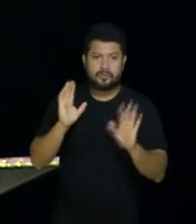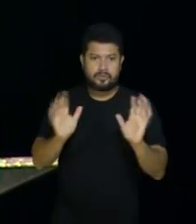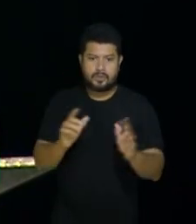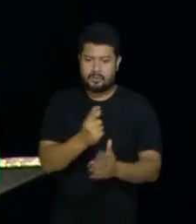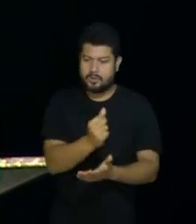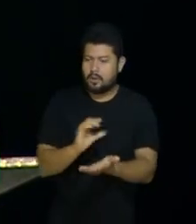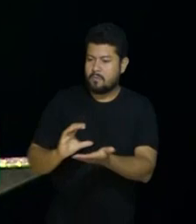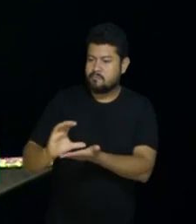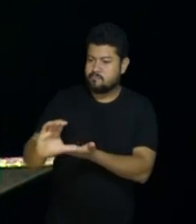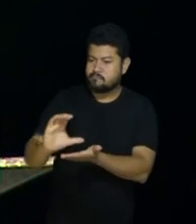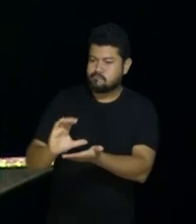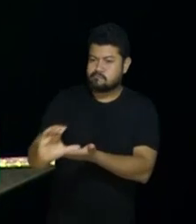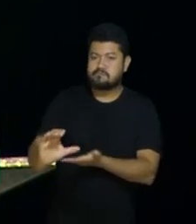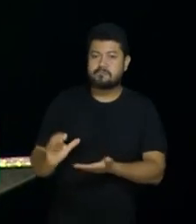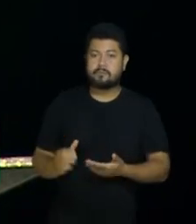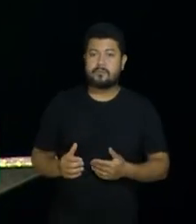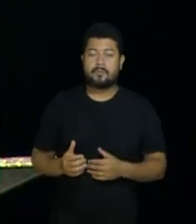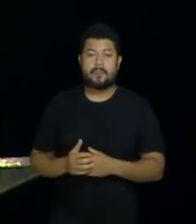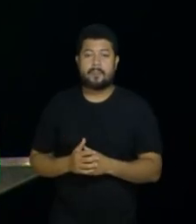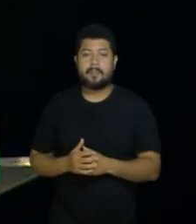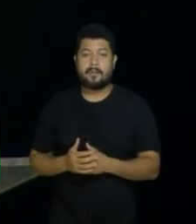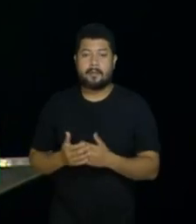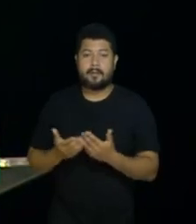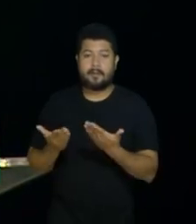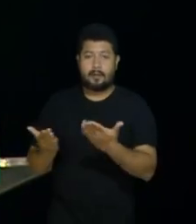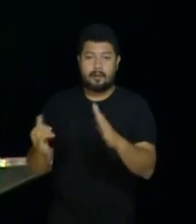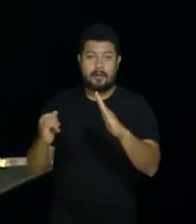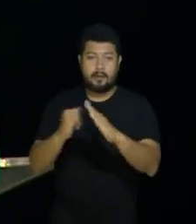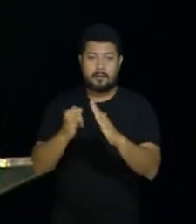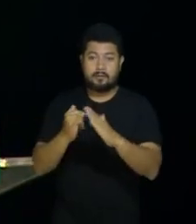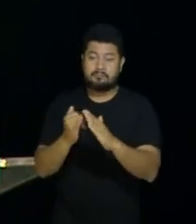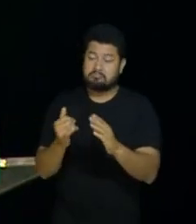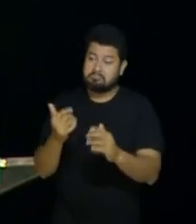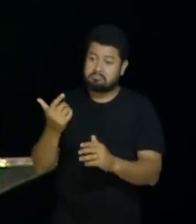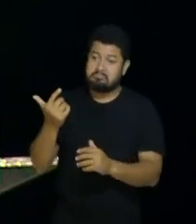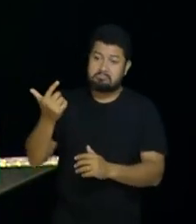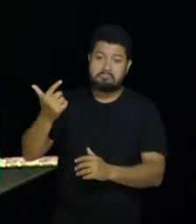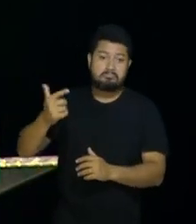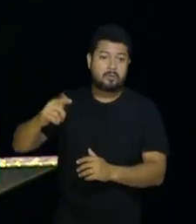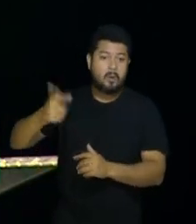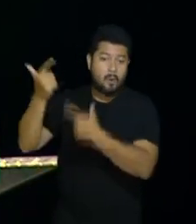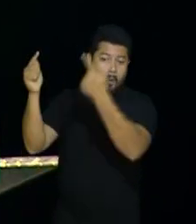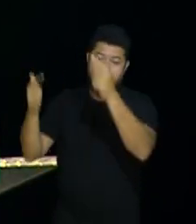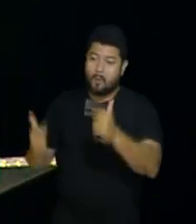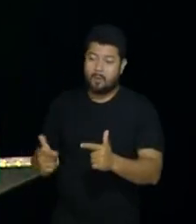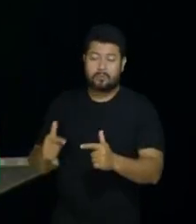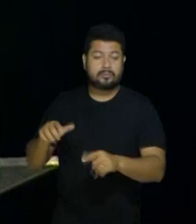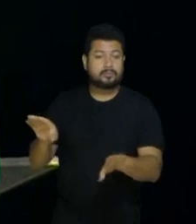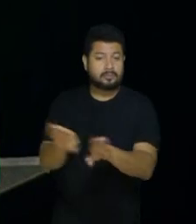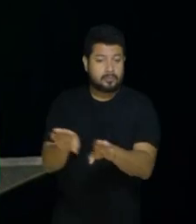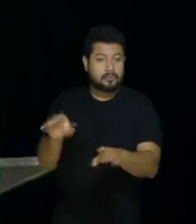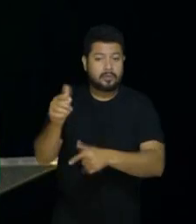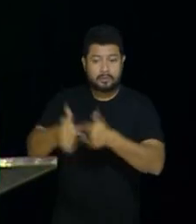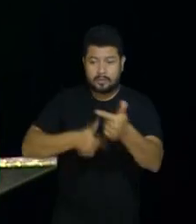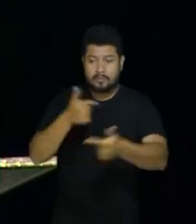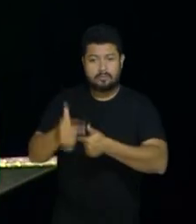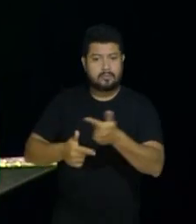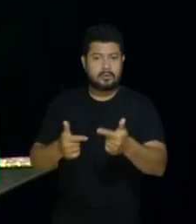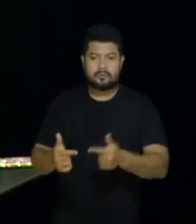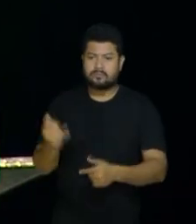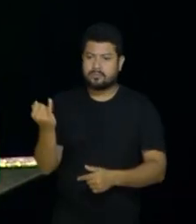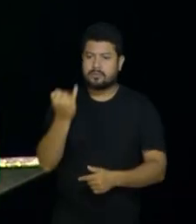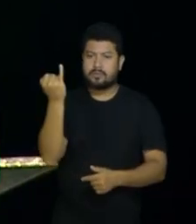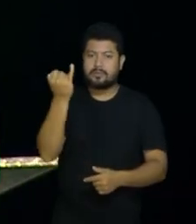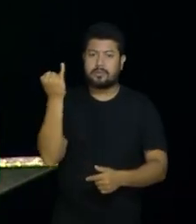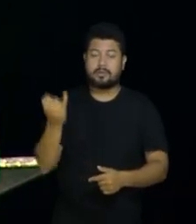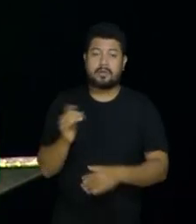recursos e emendas para essa instituição e para outras também que fazem um trabalho extraordinário para a saúde